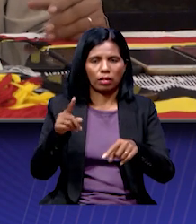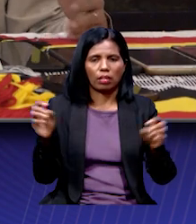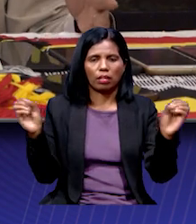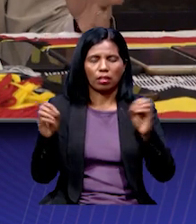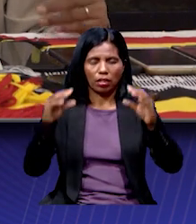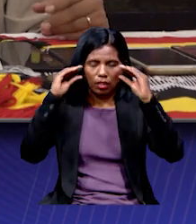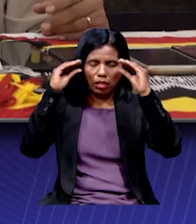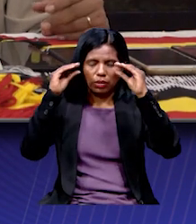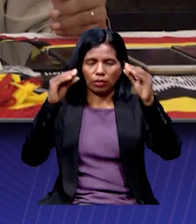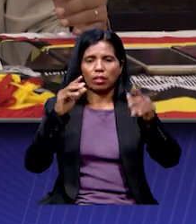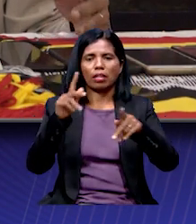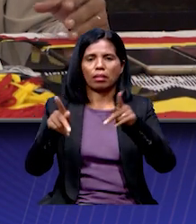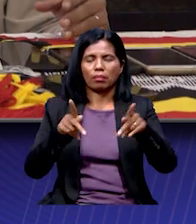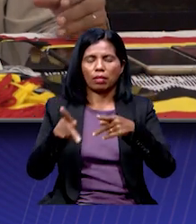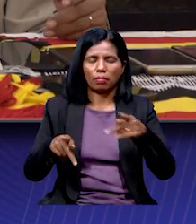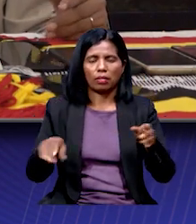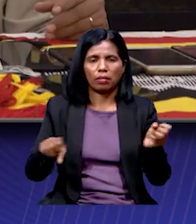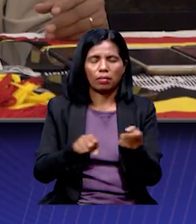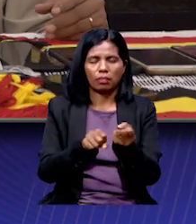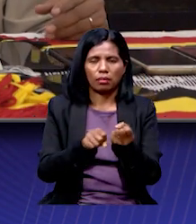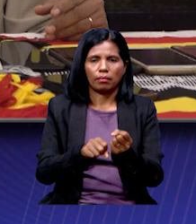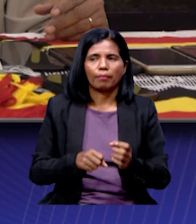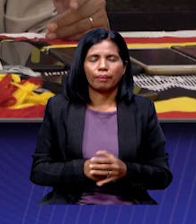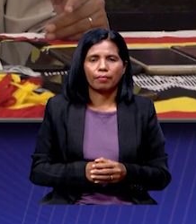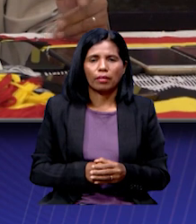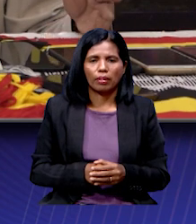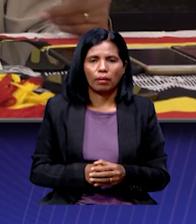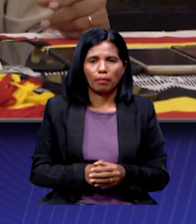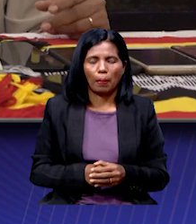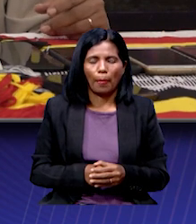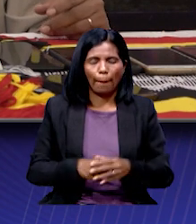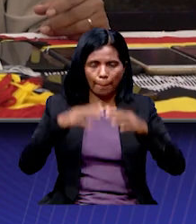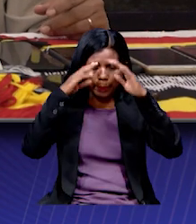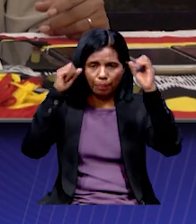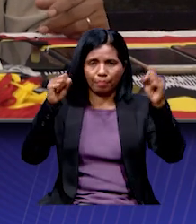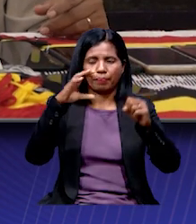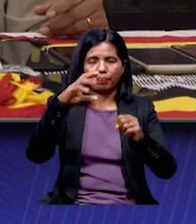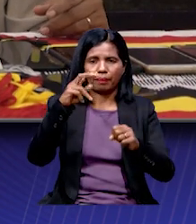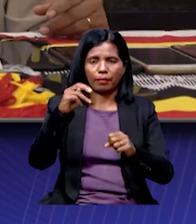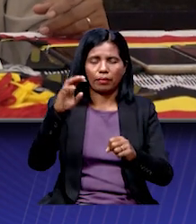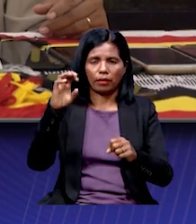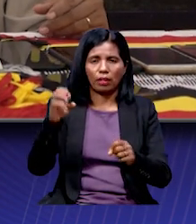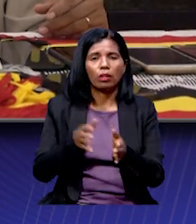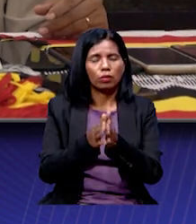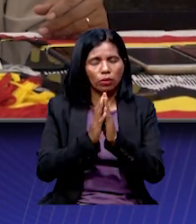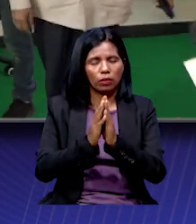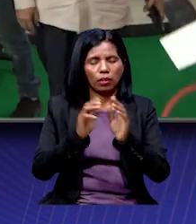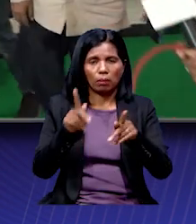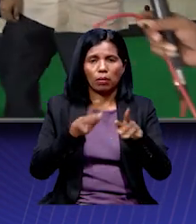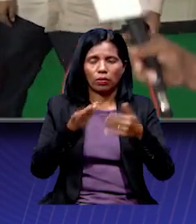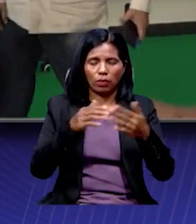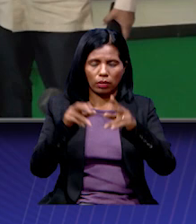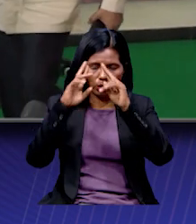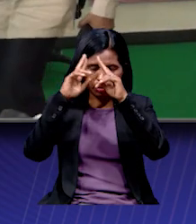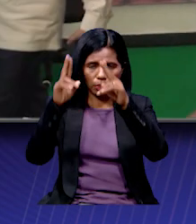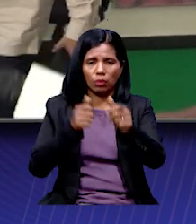educa e tem a eleitor Sira. Presidente Sene, russo a tu candidato no apoiante Sira, tem que respeitar, no halo tu ir na fata